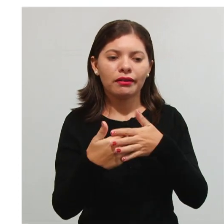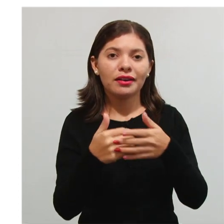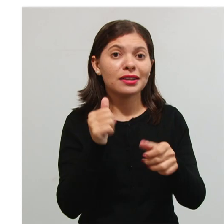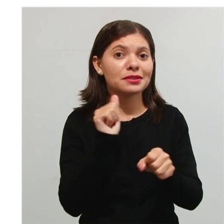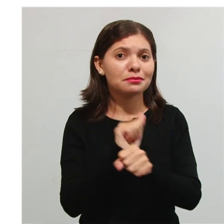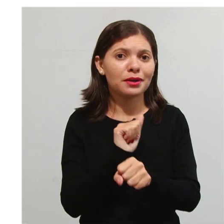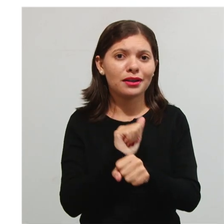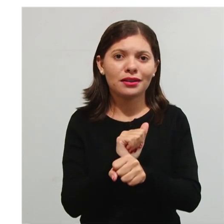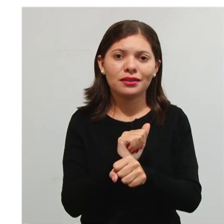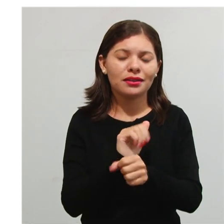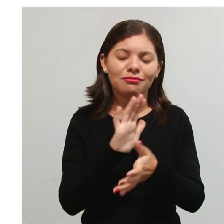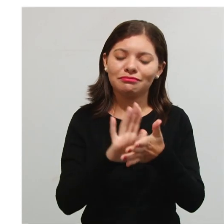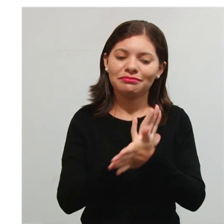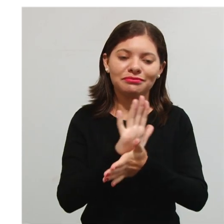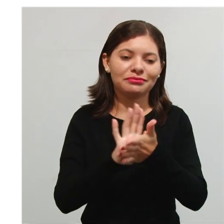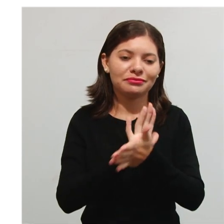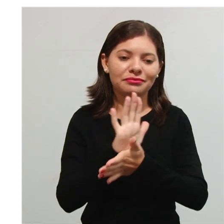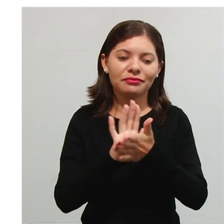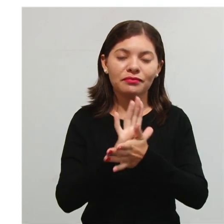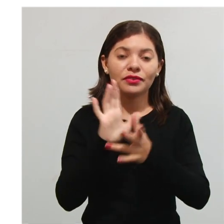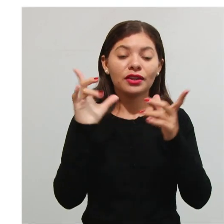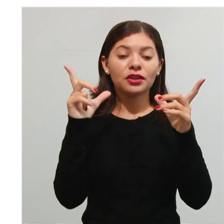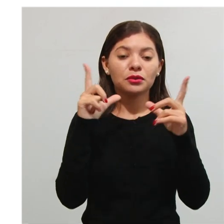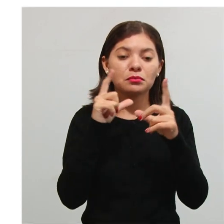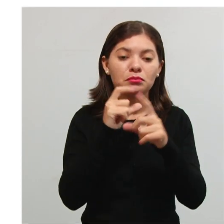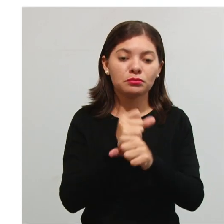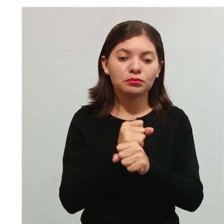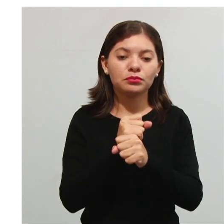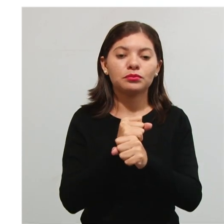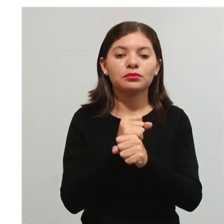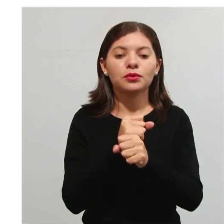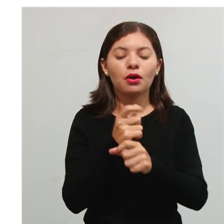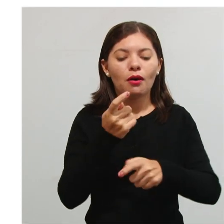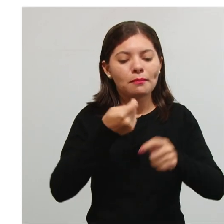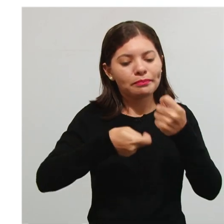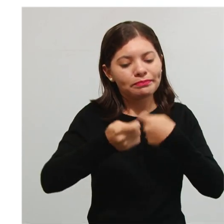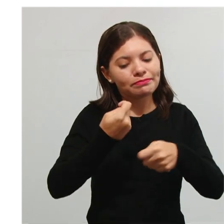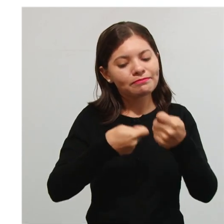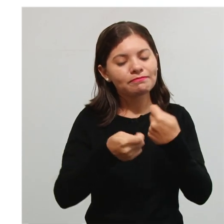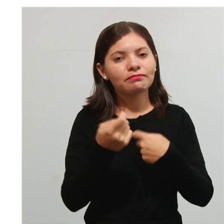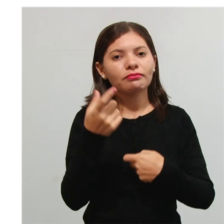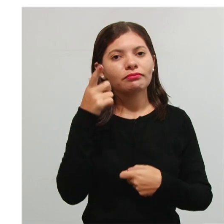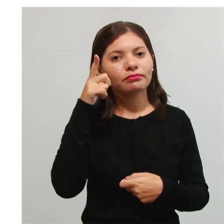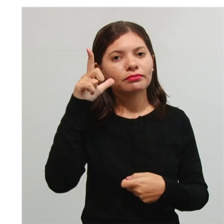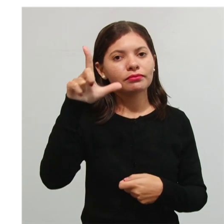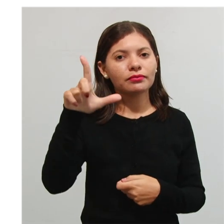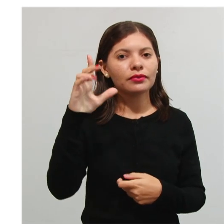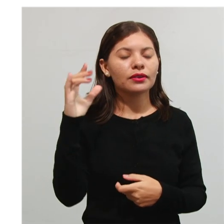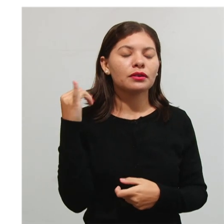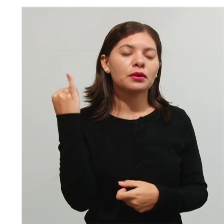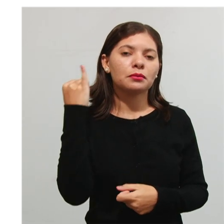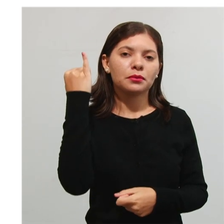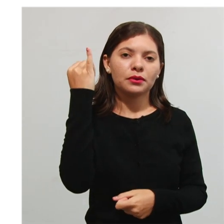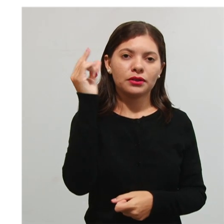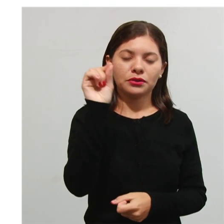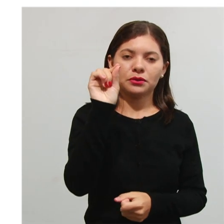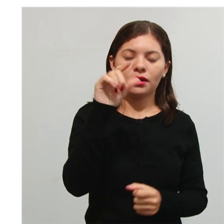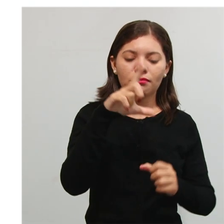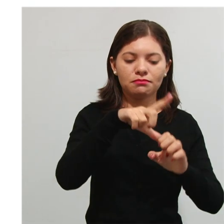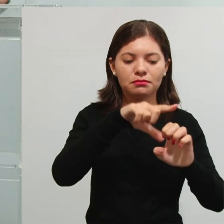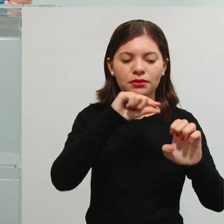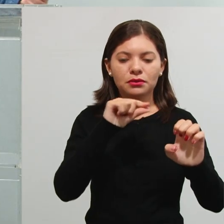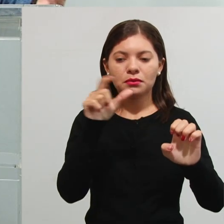inesperadas que reduzem as chances do negócio dar certo. Então é muito importante que o